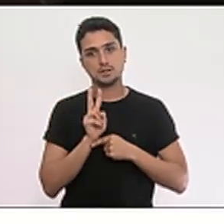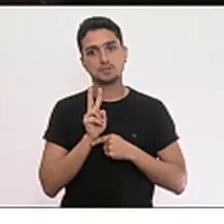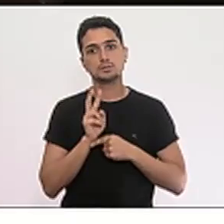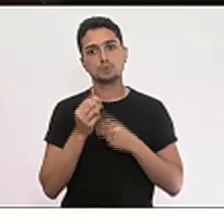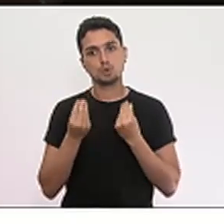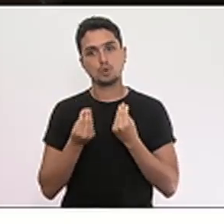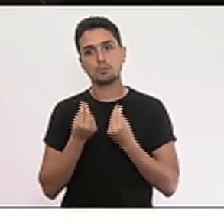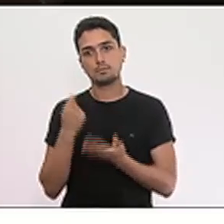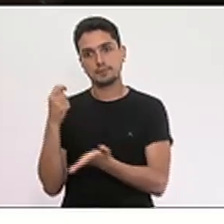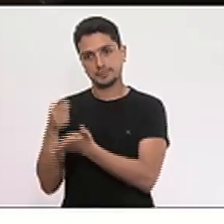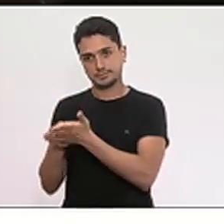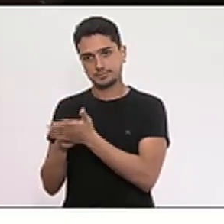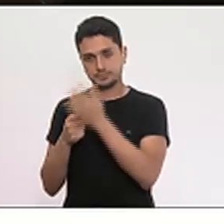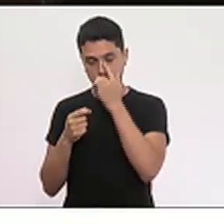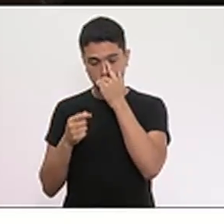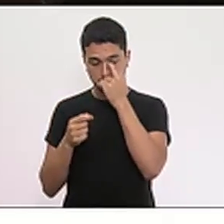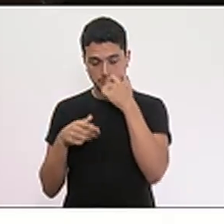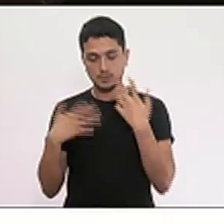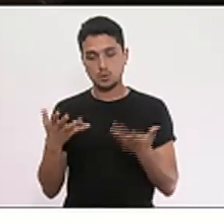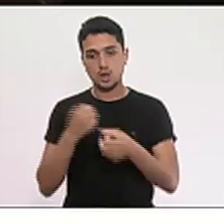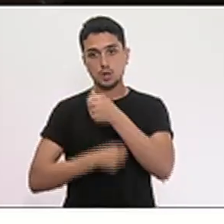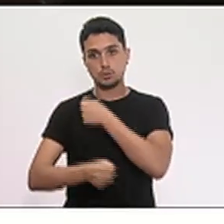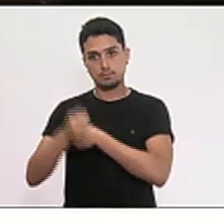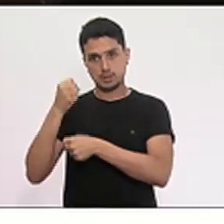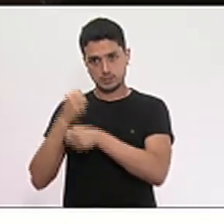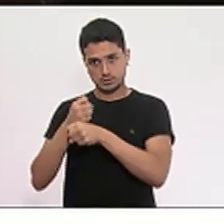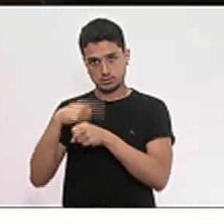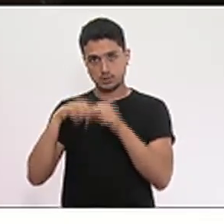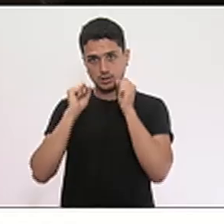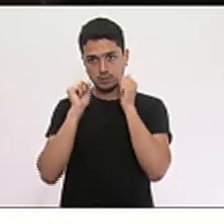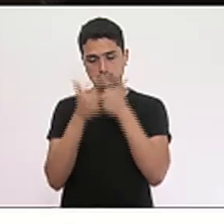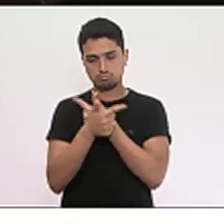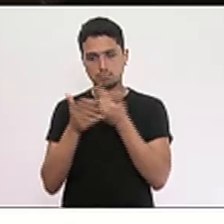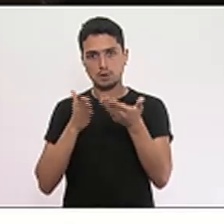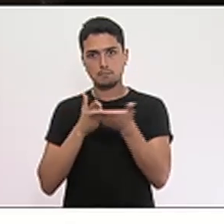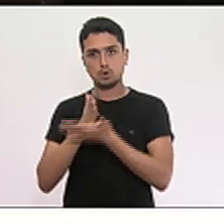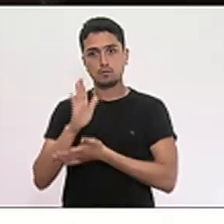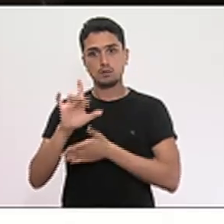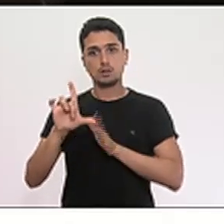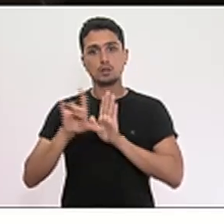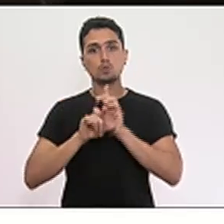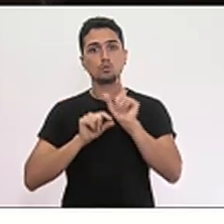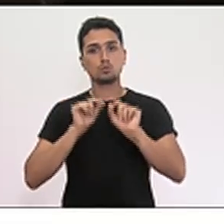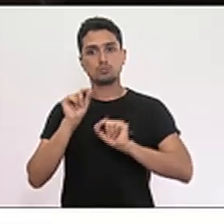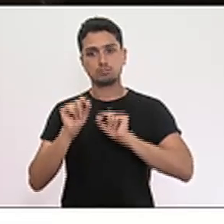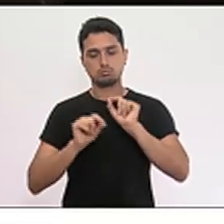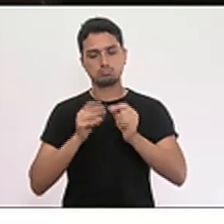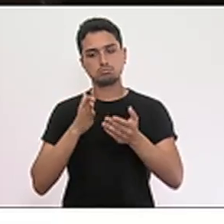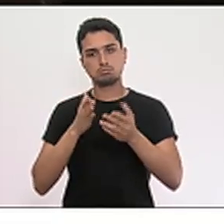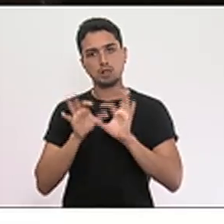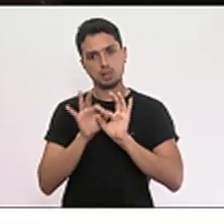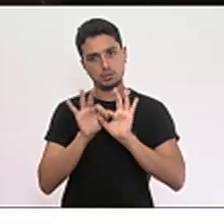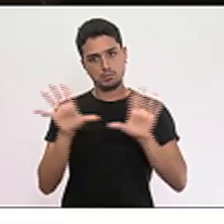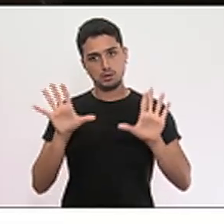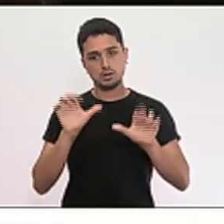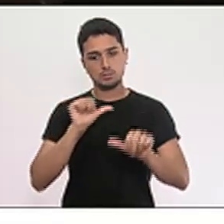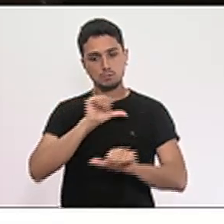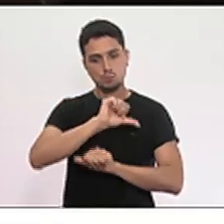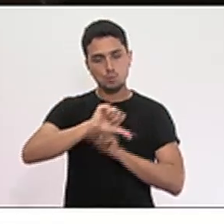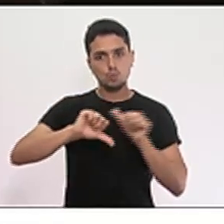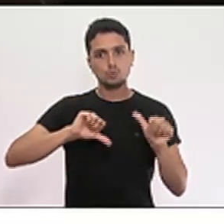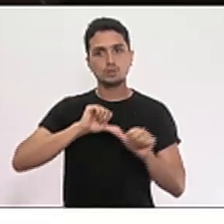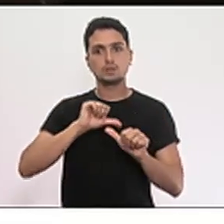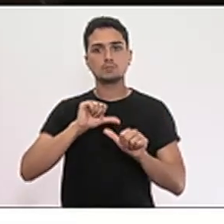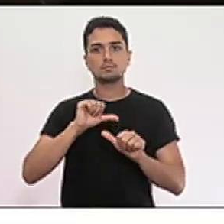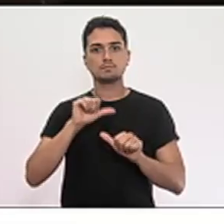ano passado foi aprovada aqui nesta casa a autorização da troca das ações da SEDAI como garantia, e